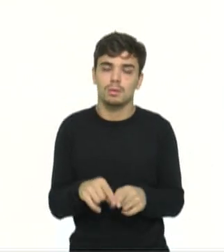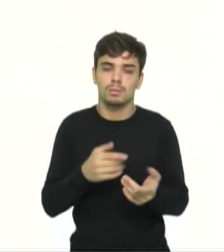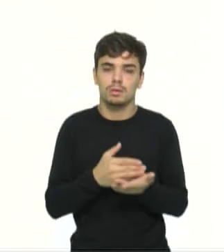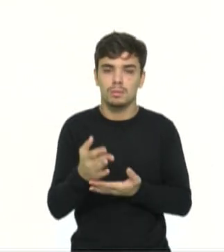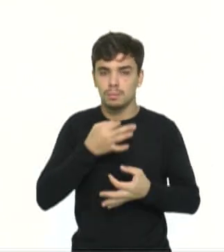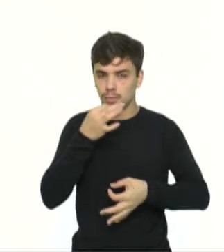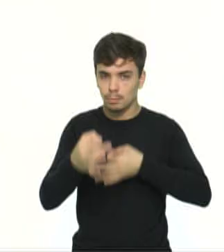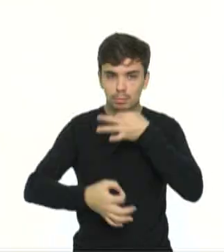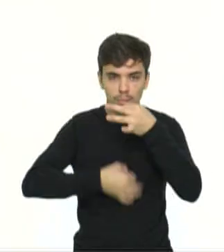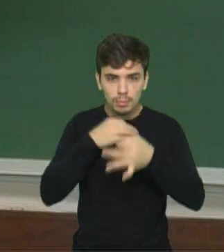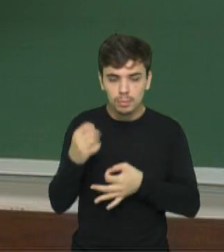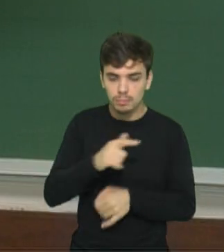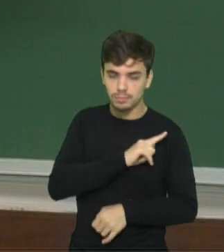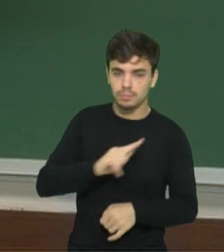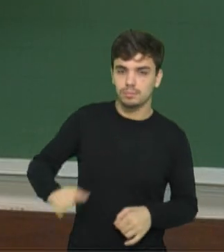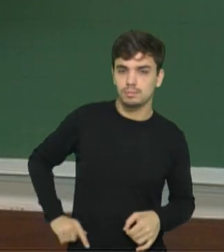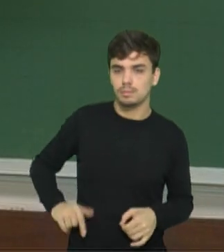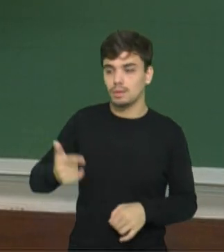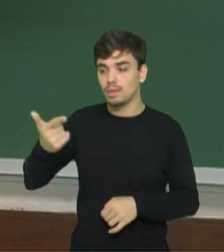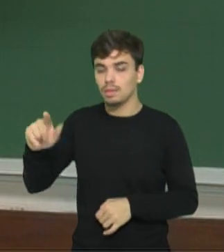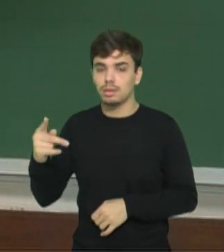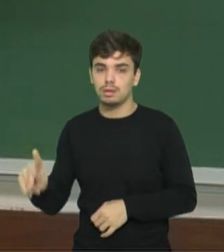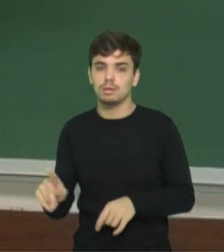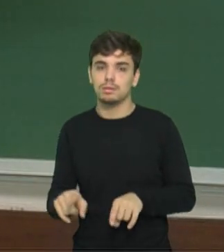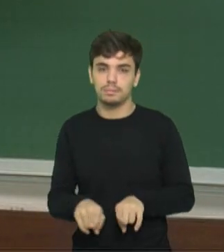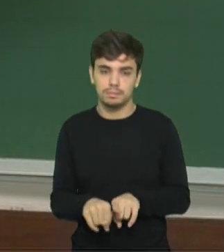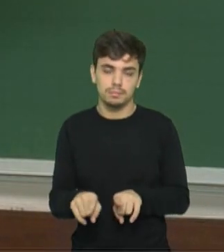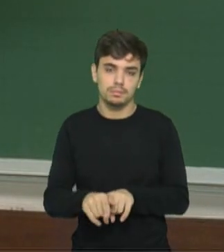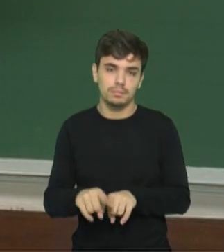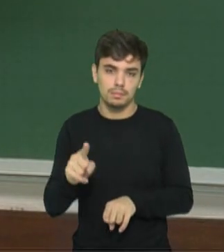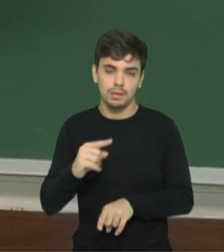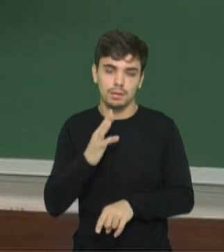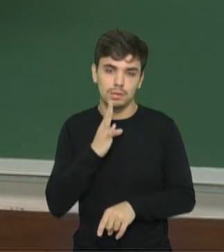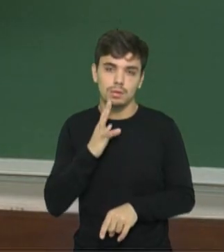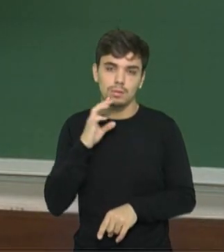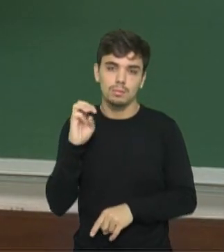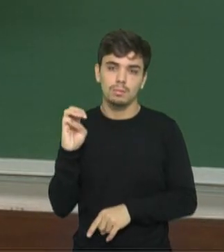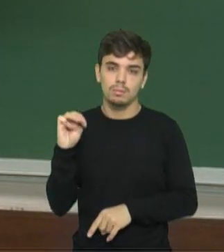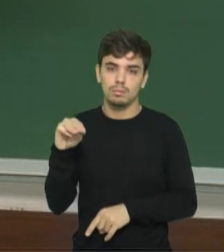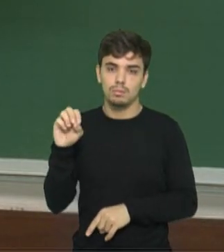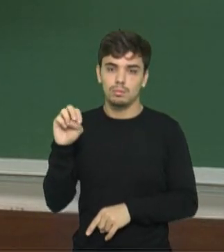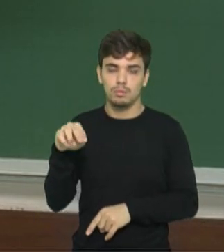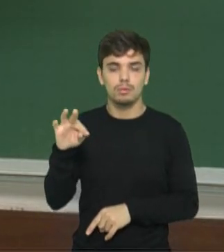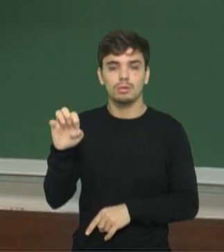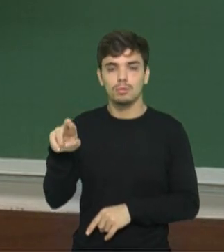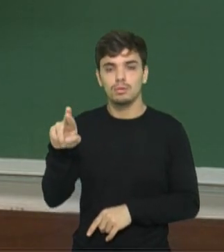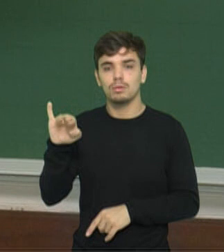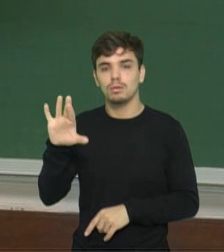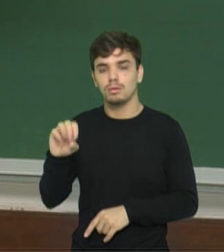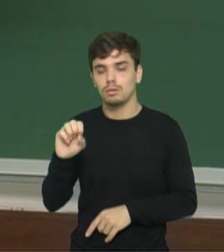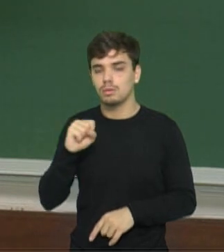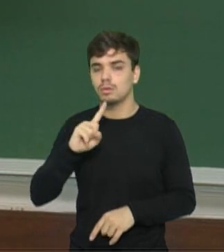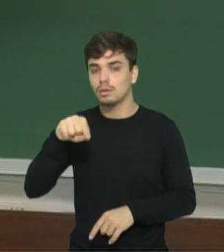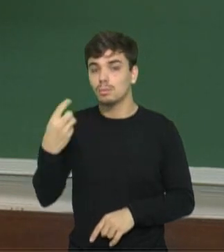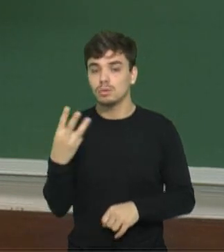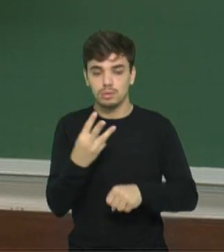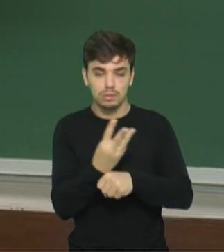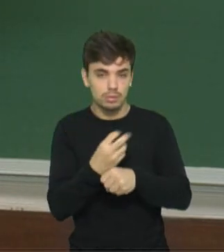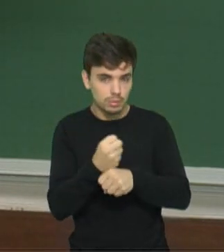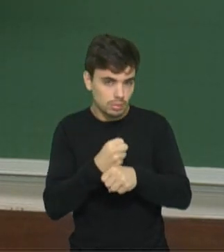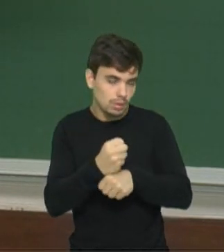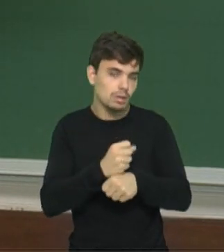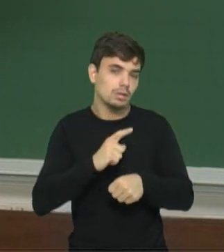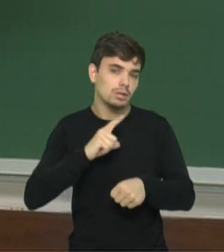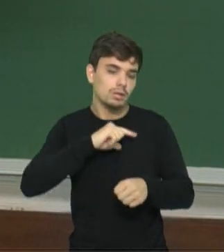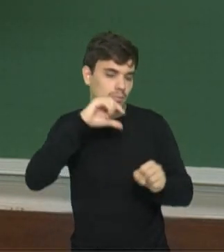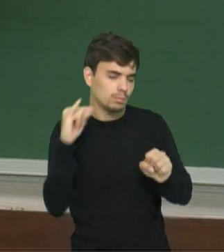criticar o governo da Isabelita Perón, essas guerrilhas conhecidas como montoneiros. 3 anos depois, a presidente vai sofrer um golpe